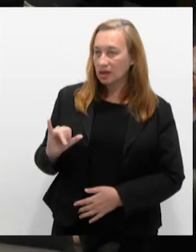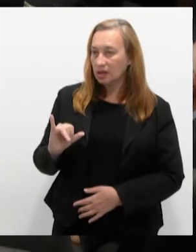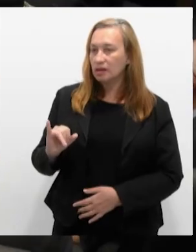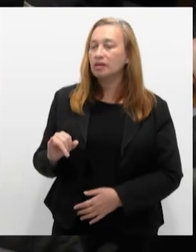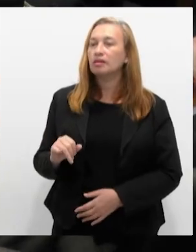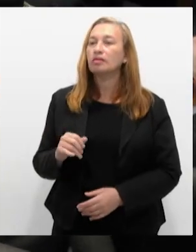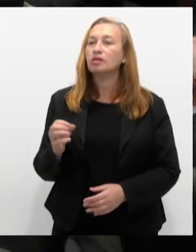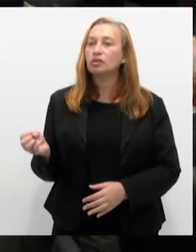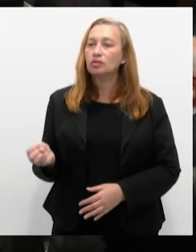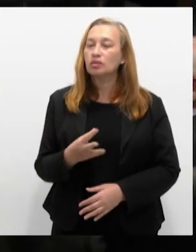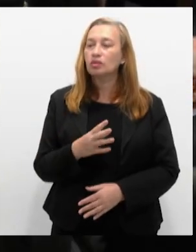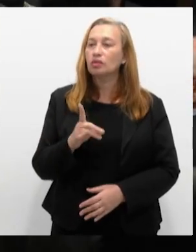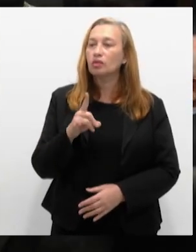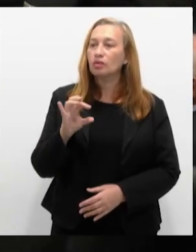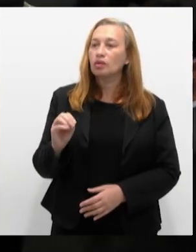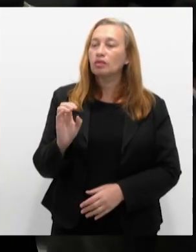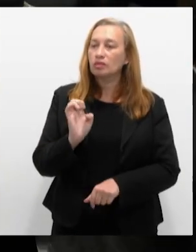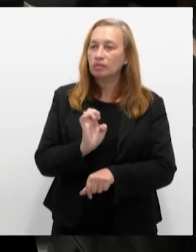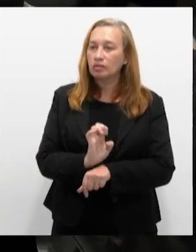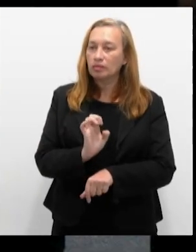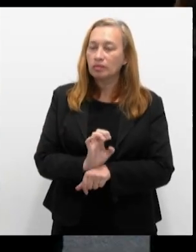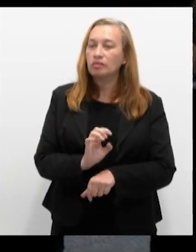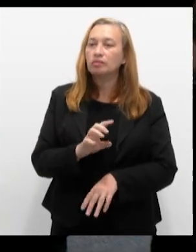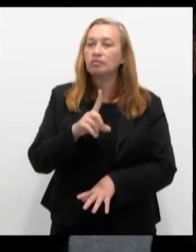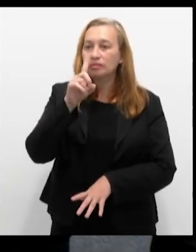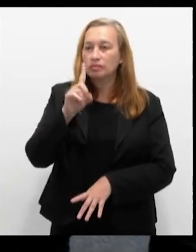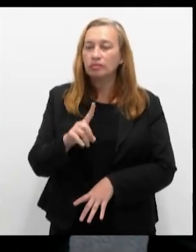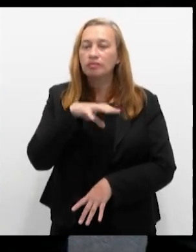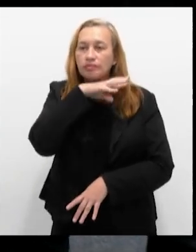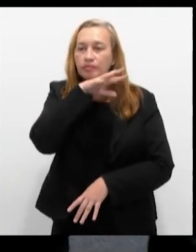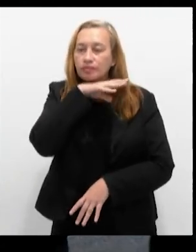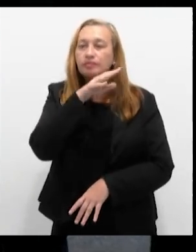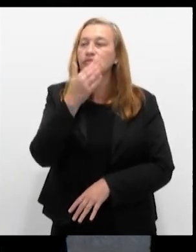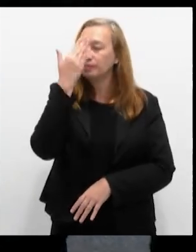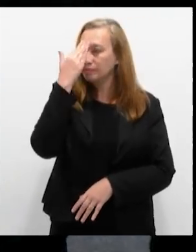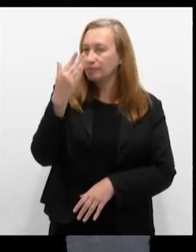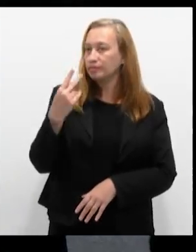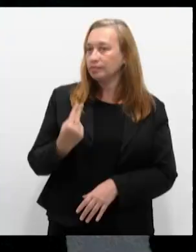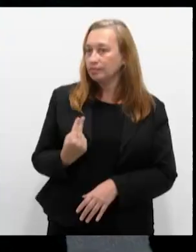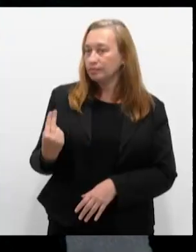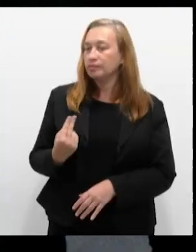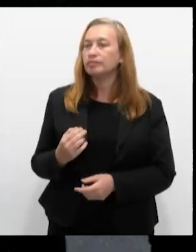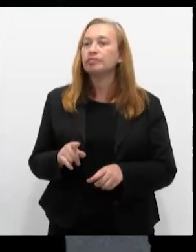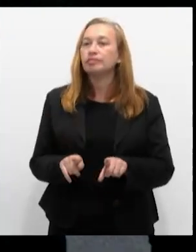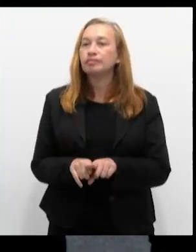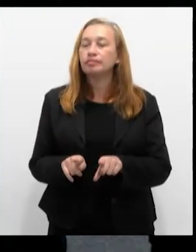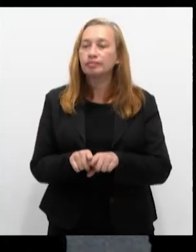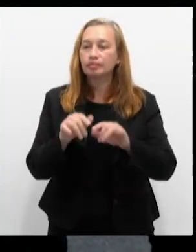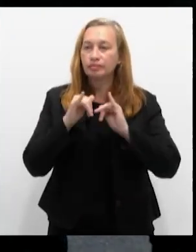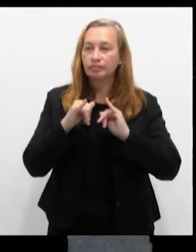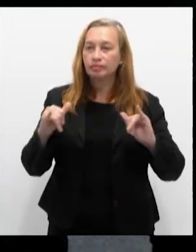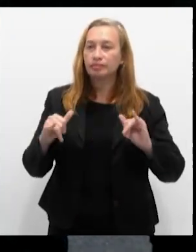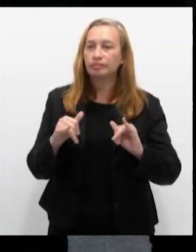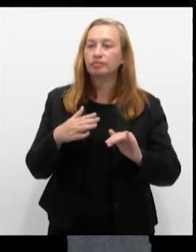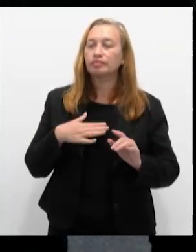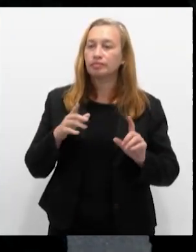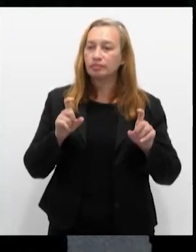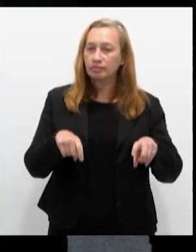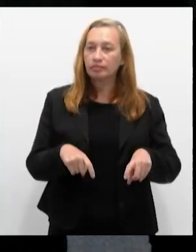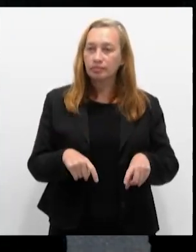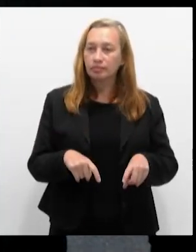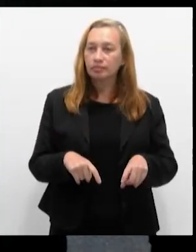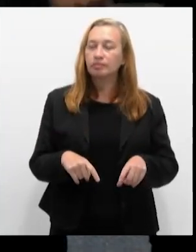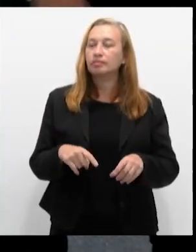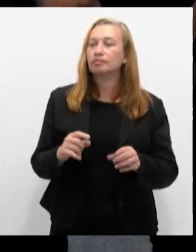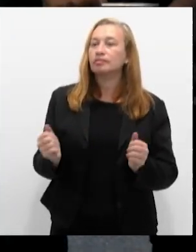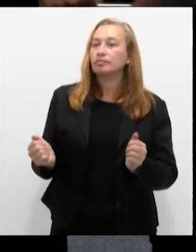esse novo Código Estadual de Direitos dos Animais. Agradeço pela coautoria e queria também anunciar que o meu gabinete, inclusive, propus